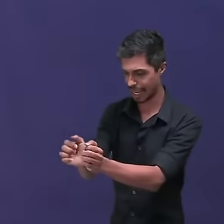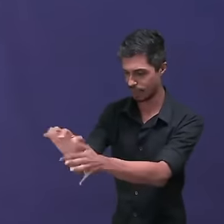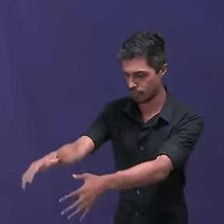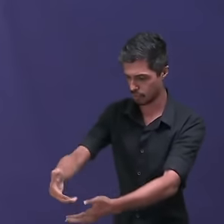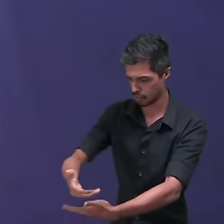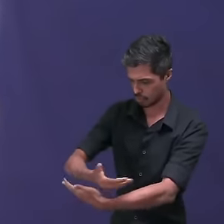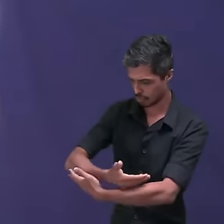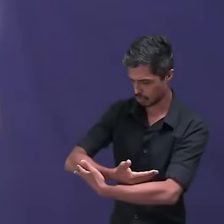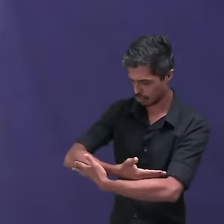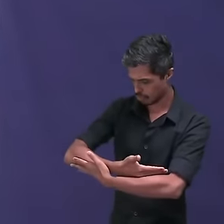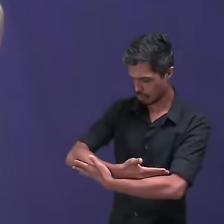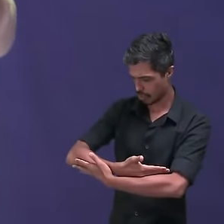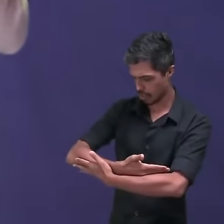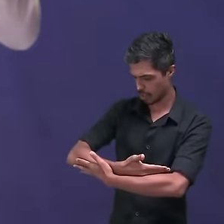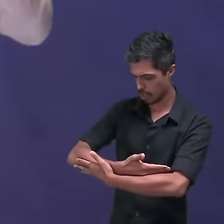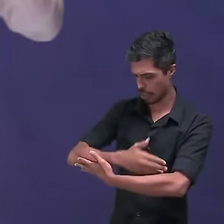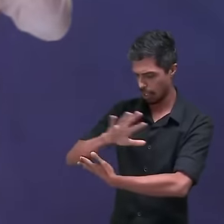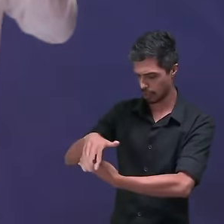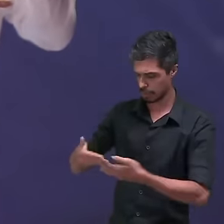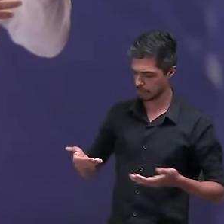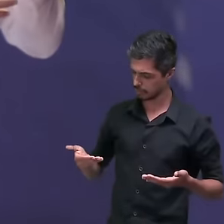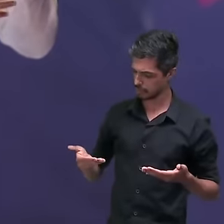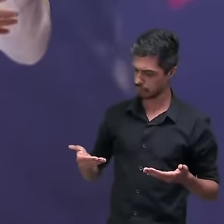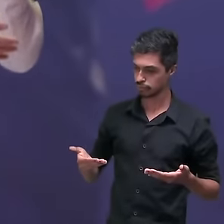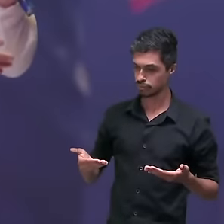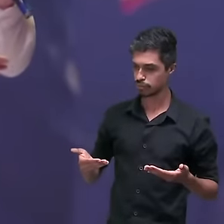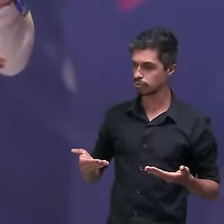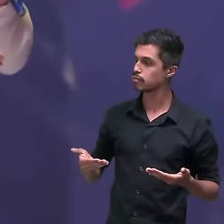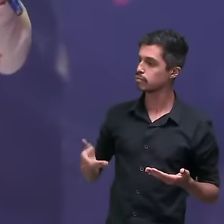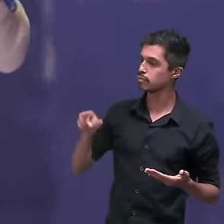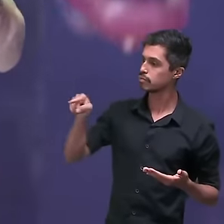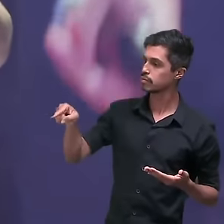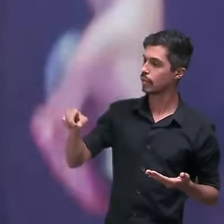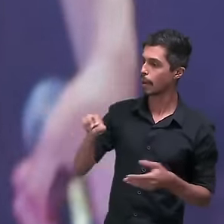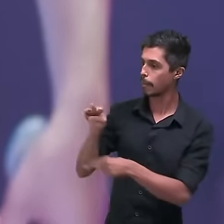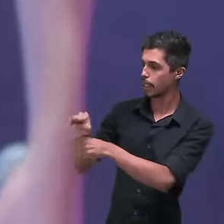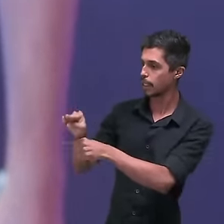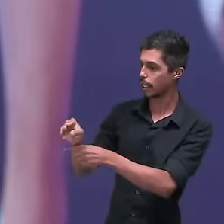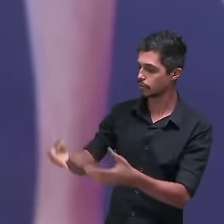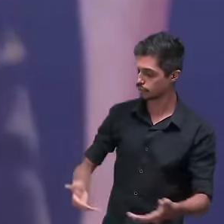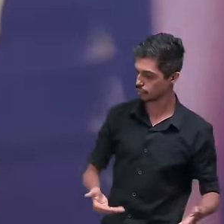e devolveu, entregou de volta para Miriam, um príncipe.